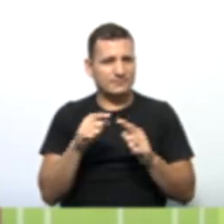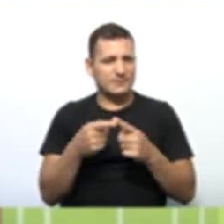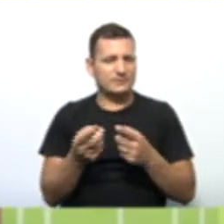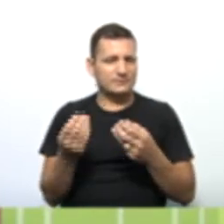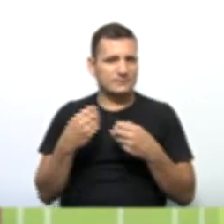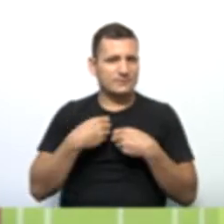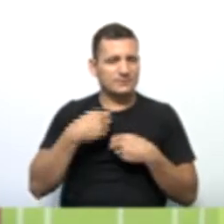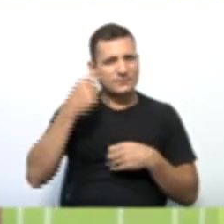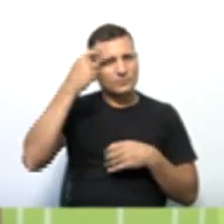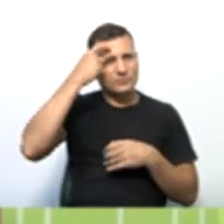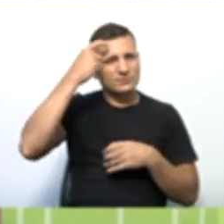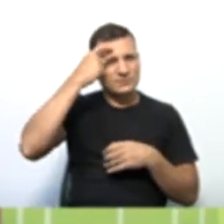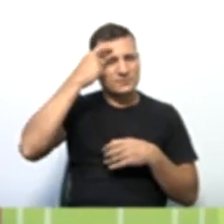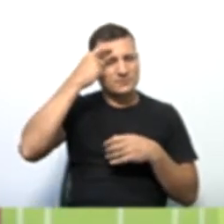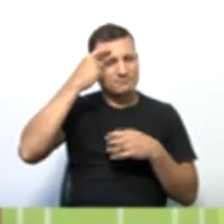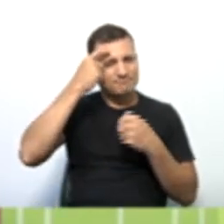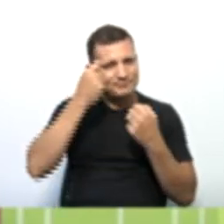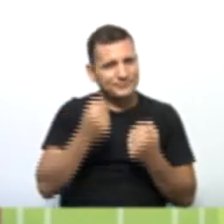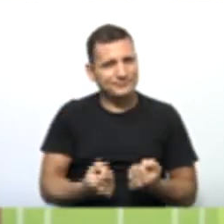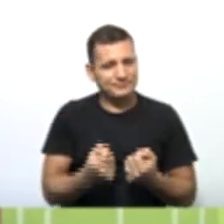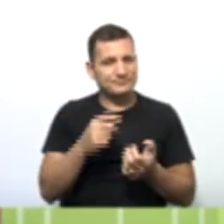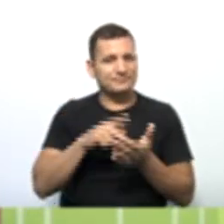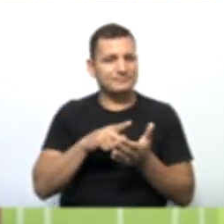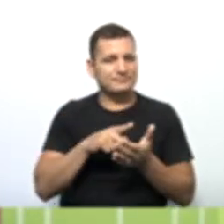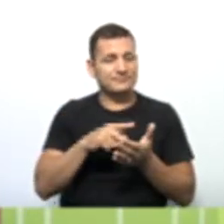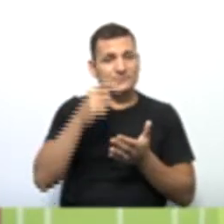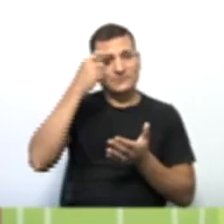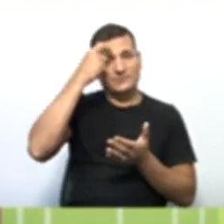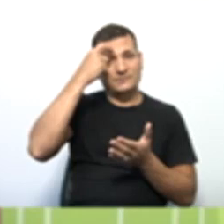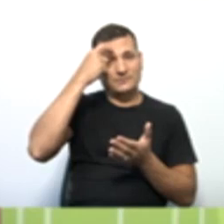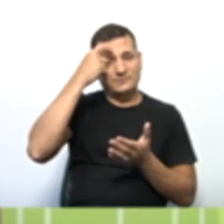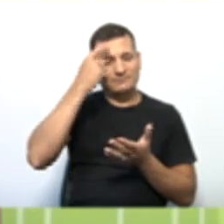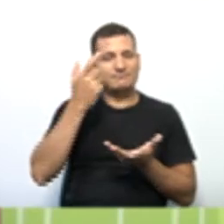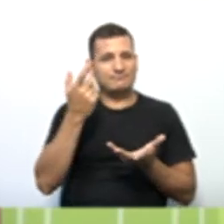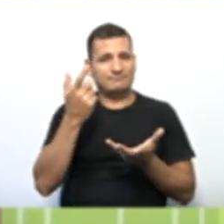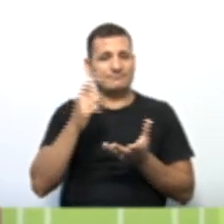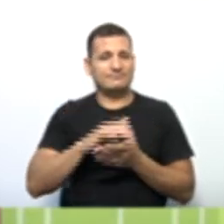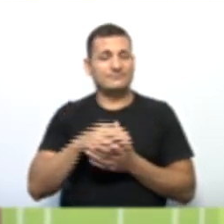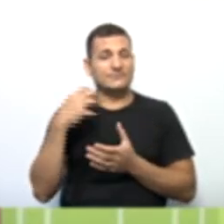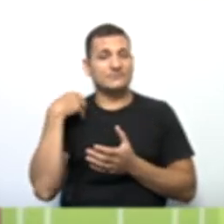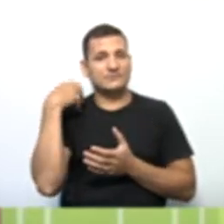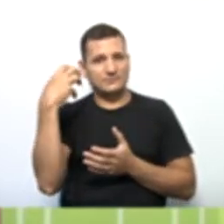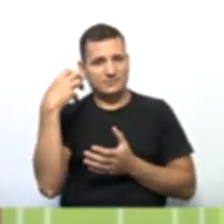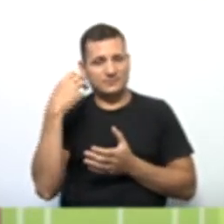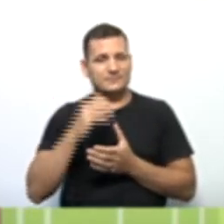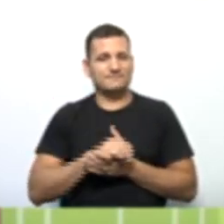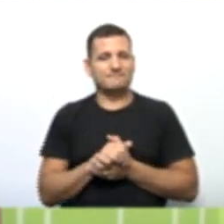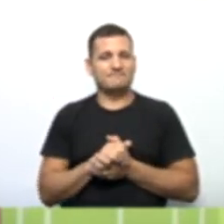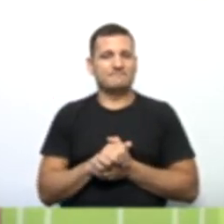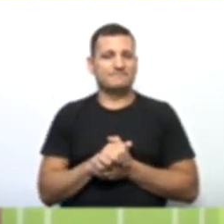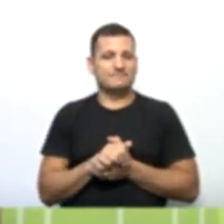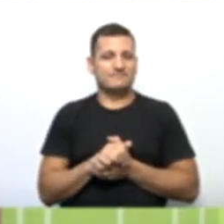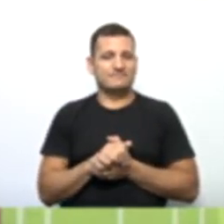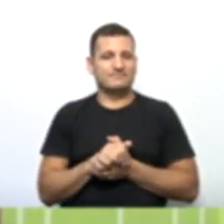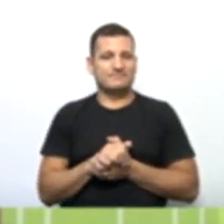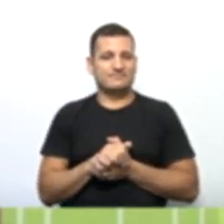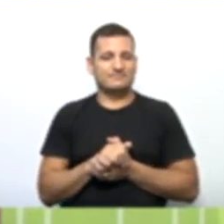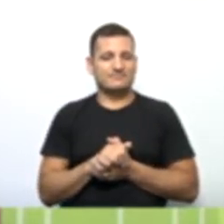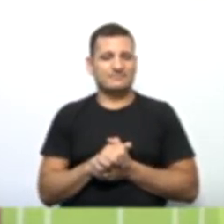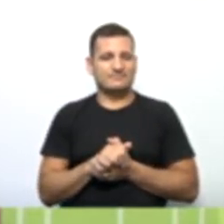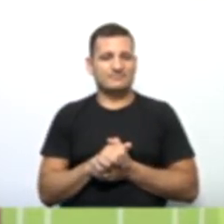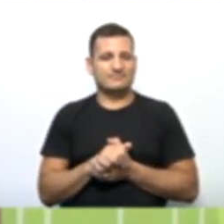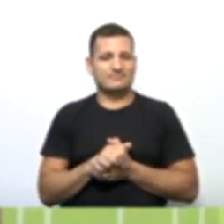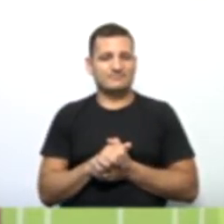peso na consciência. Consciência? Sócrates. Na hora de tomar uma decisão lá com uma